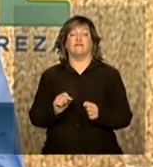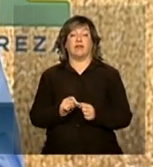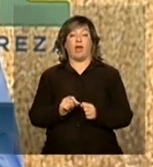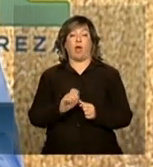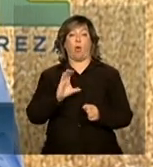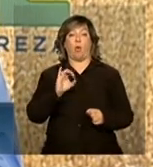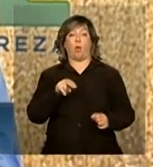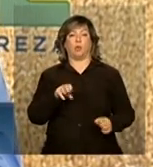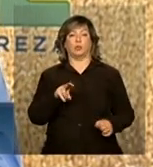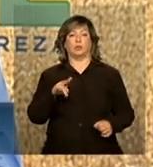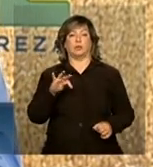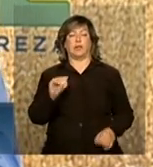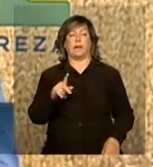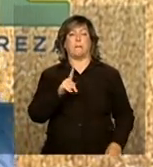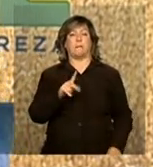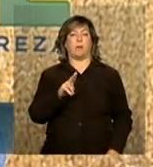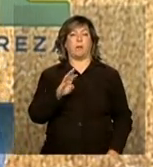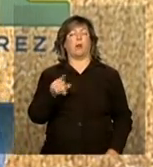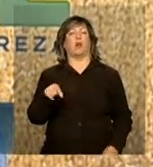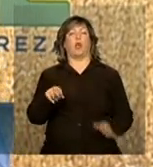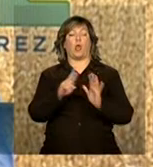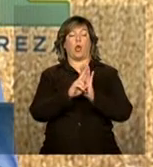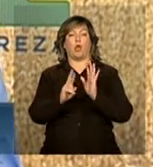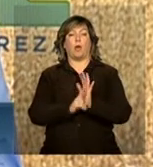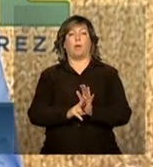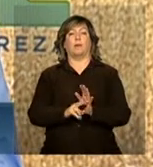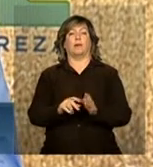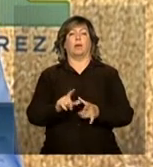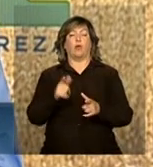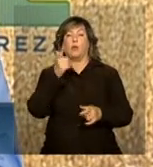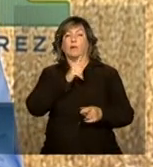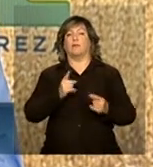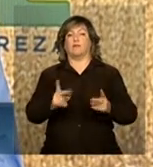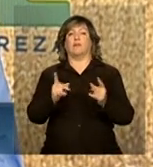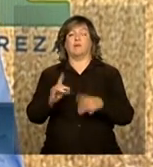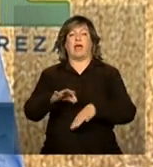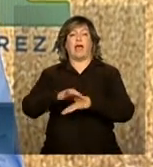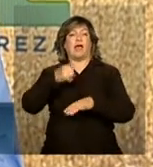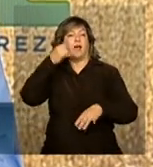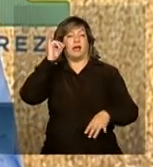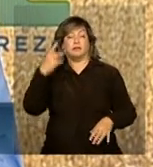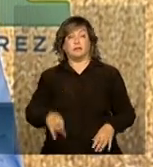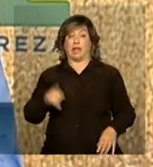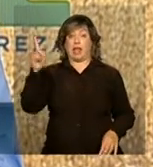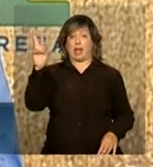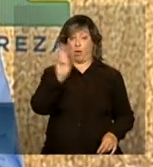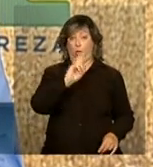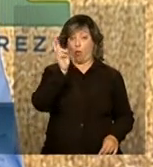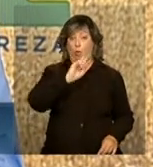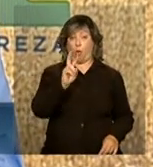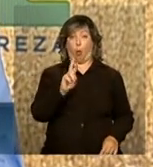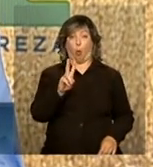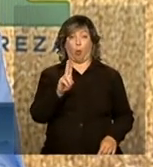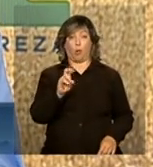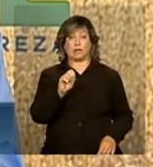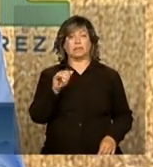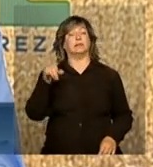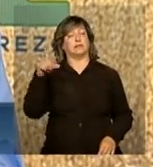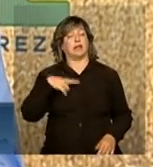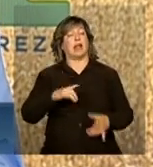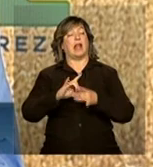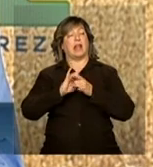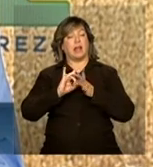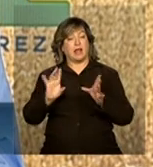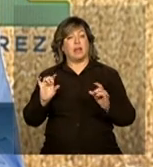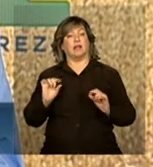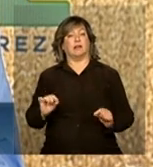sobre a norma que permitirá as exportações de carne bovina. A Rússia liberou a importação de carne bovina